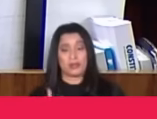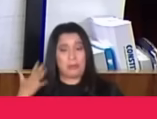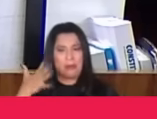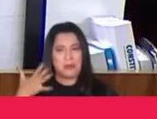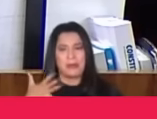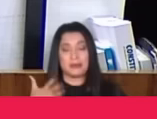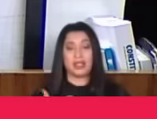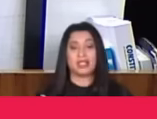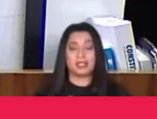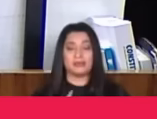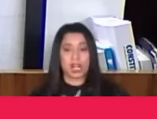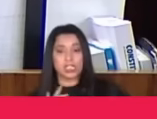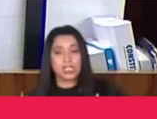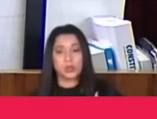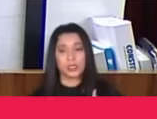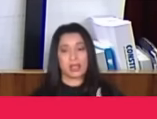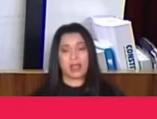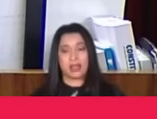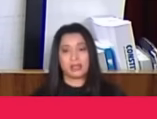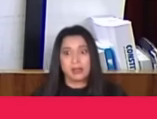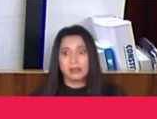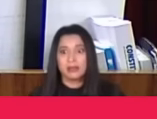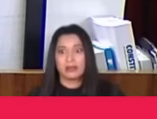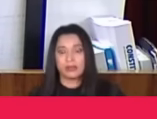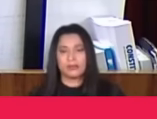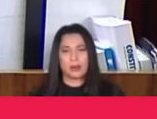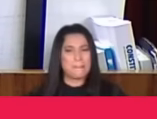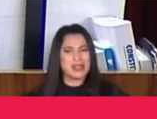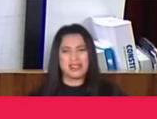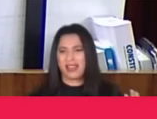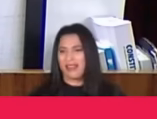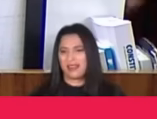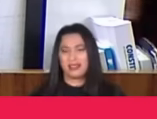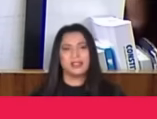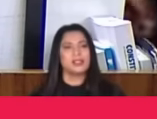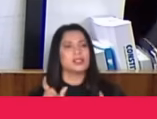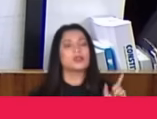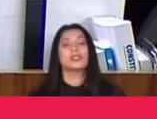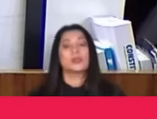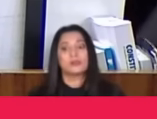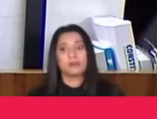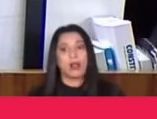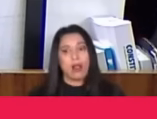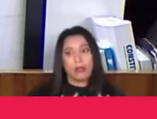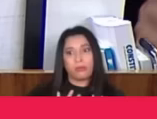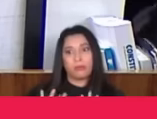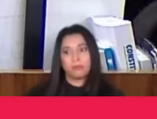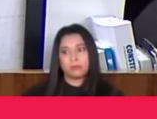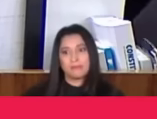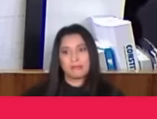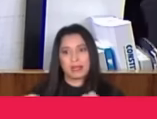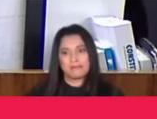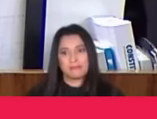que foi passado nas redes sociais, incentivando milhares de pessoas a invadirem,